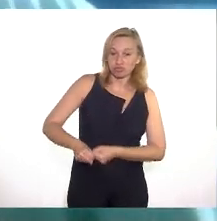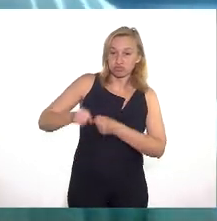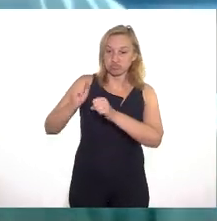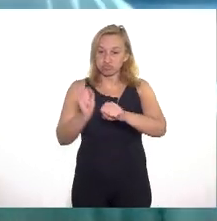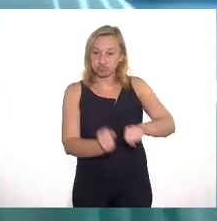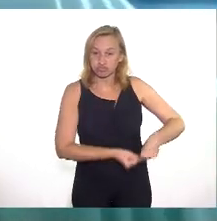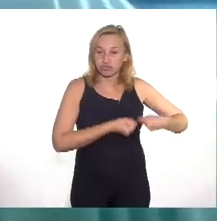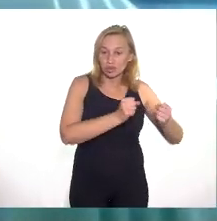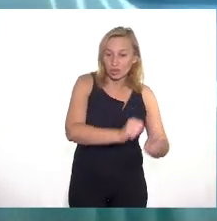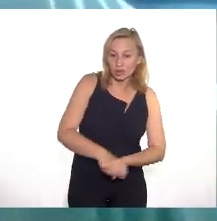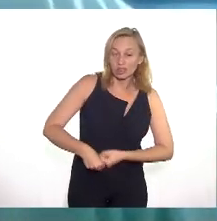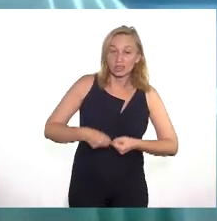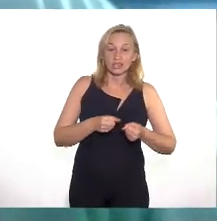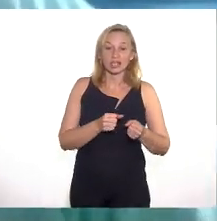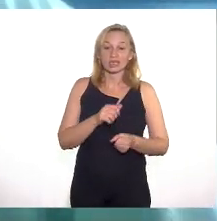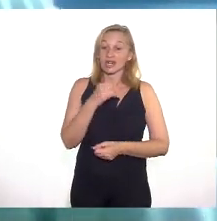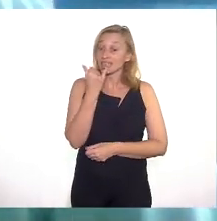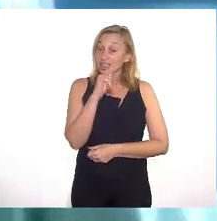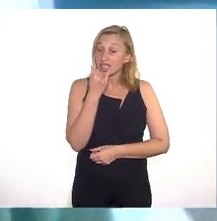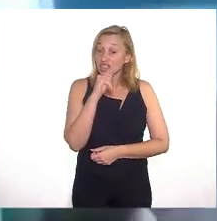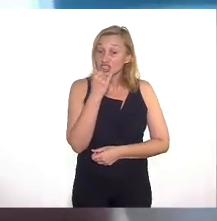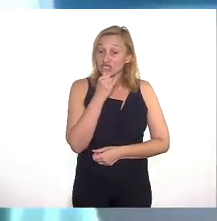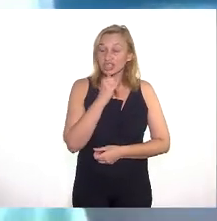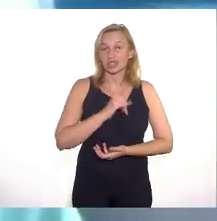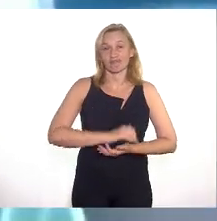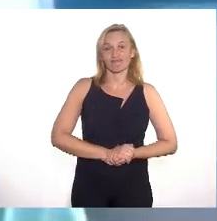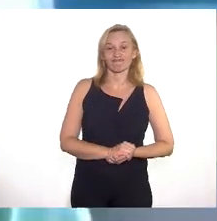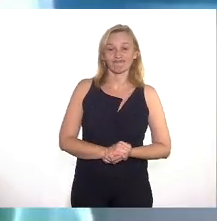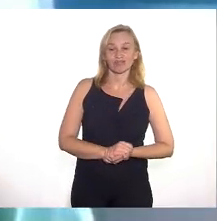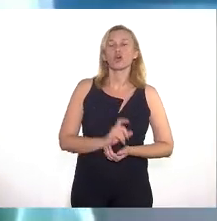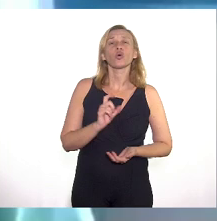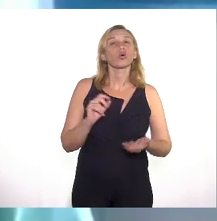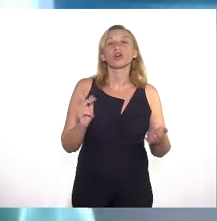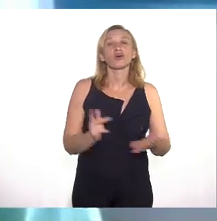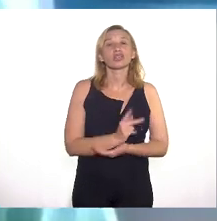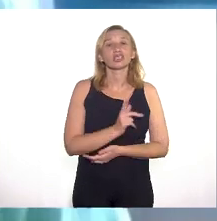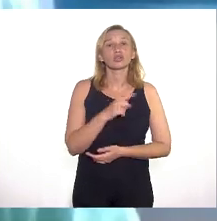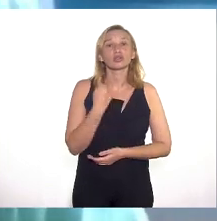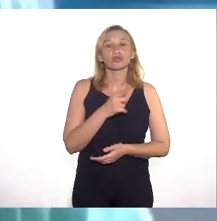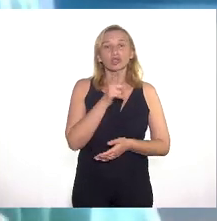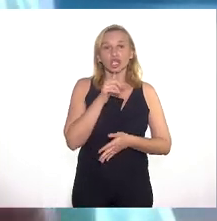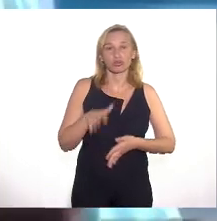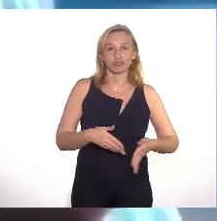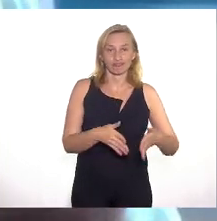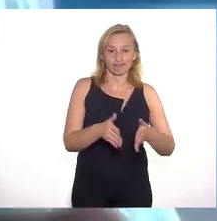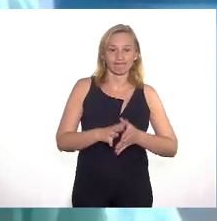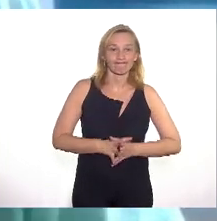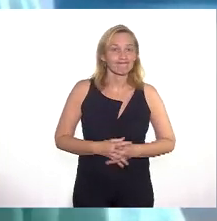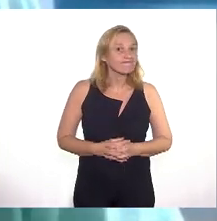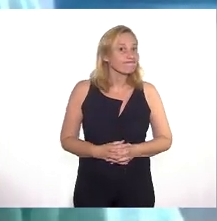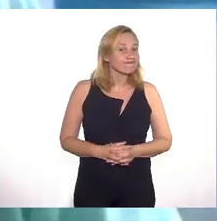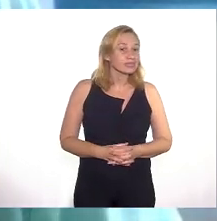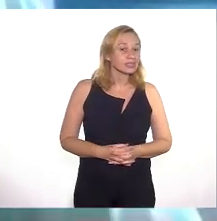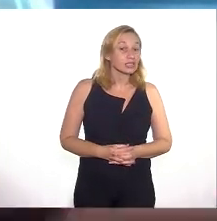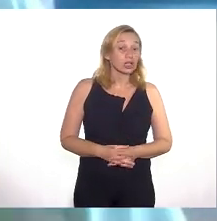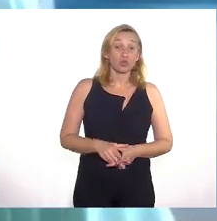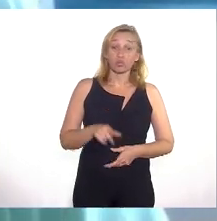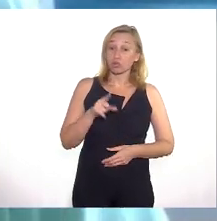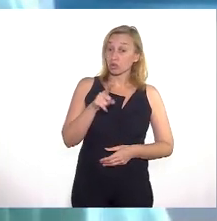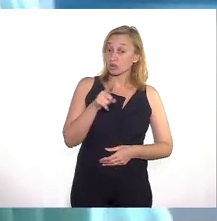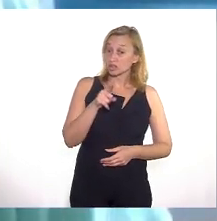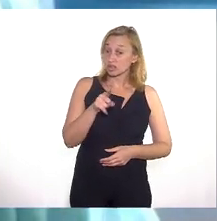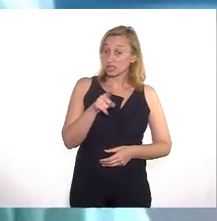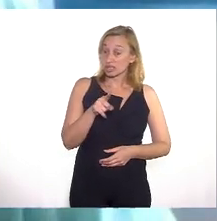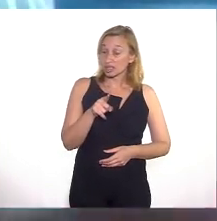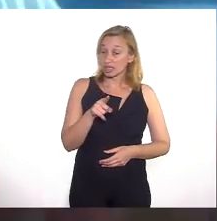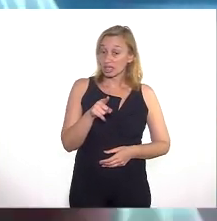ter energia hidrelétrica. Então, o que está acontecendo com nossos rios? Você ocupa as